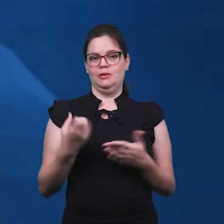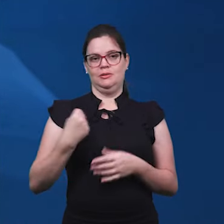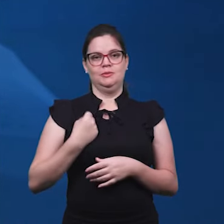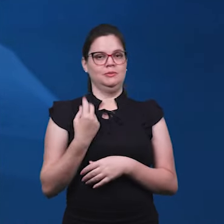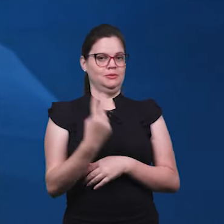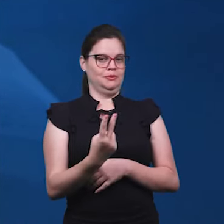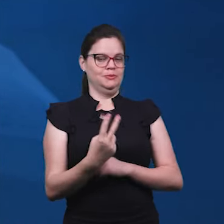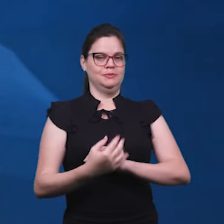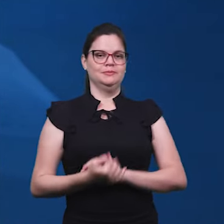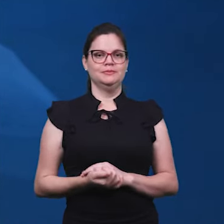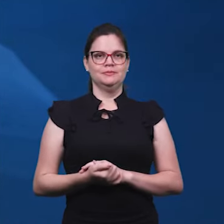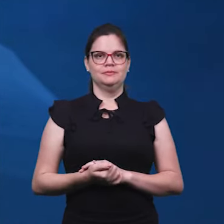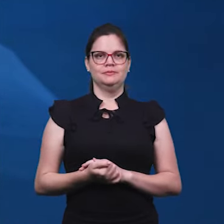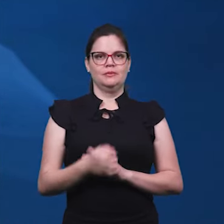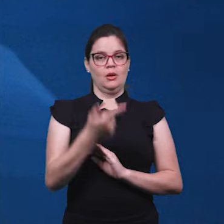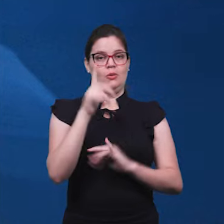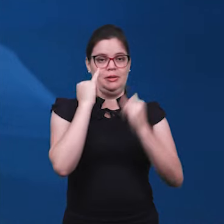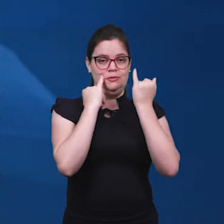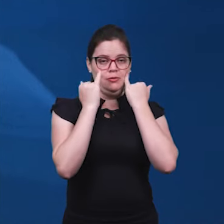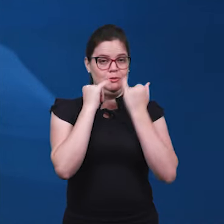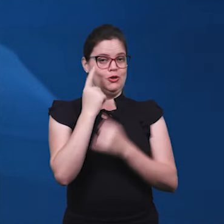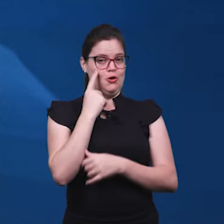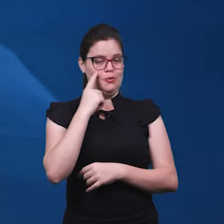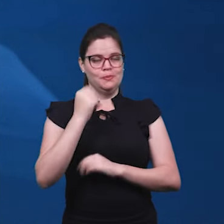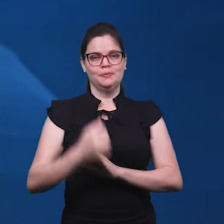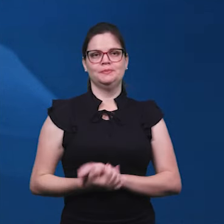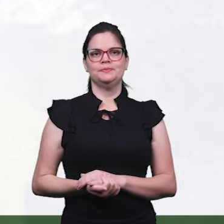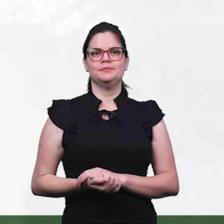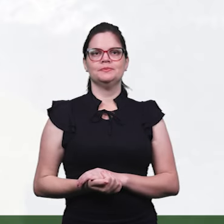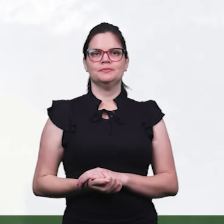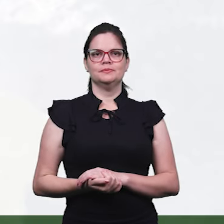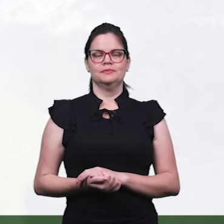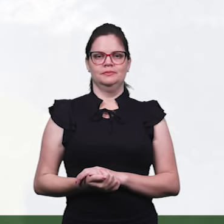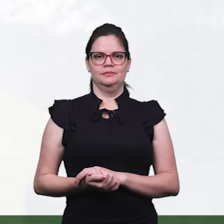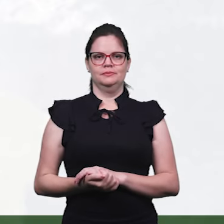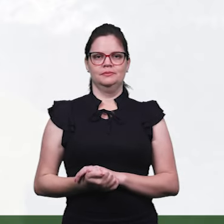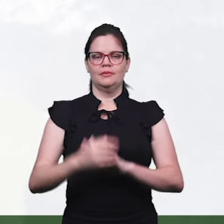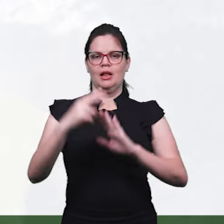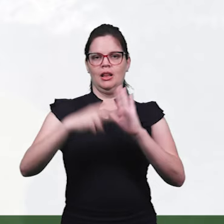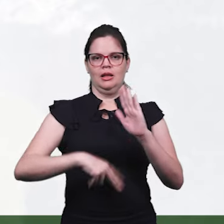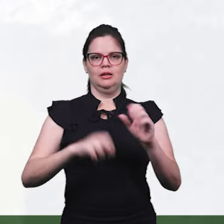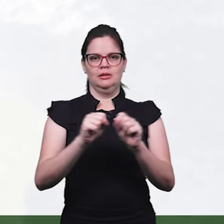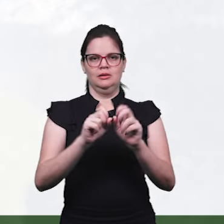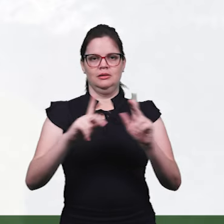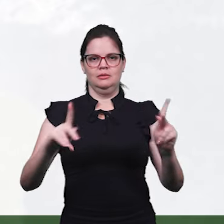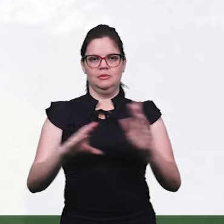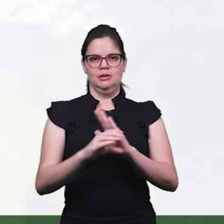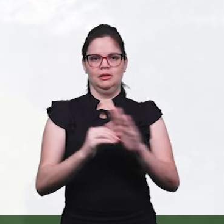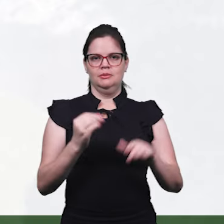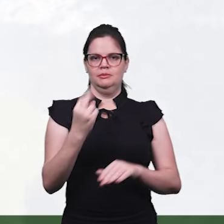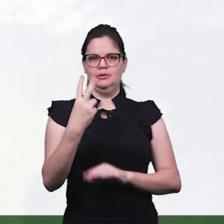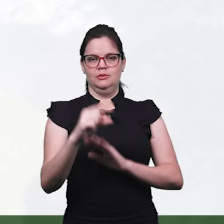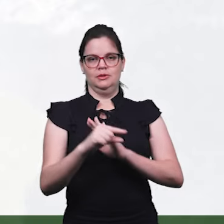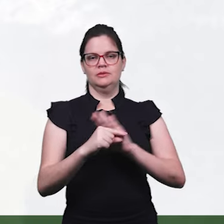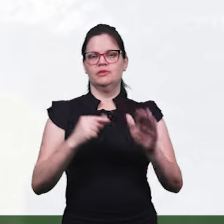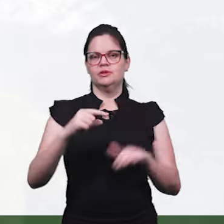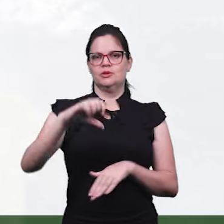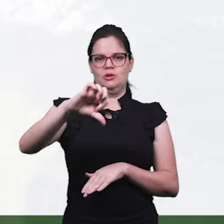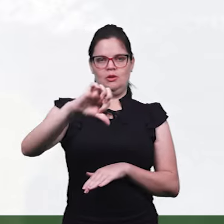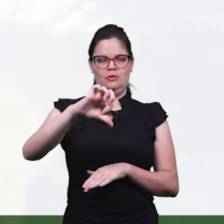número 2 agora, ela vai nos oferecer outras informações, e ela diz assim: lendo Apocalipse capítulo 2, verso